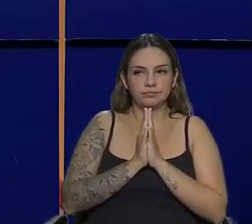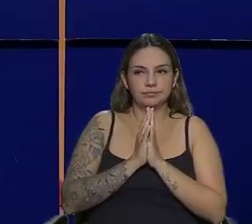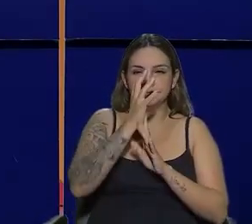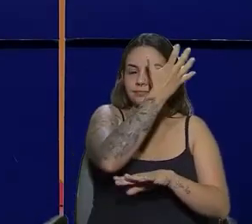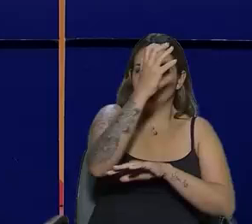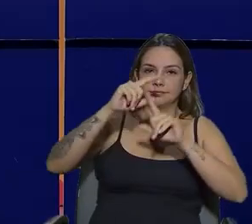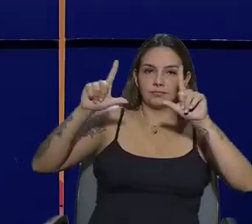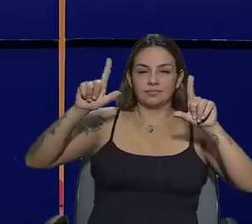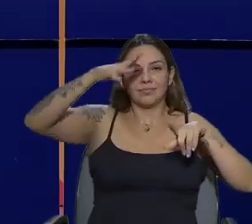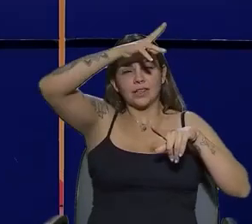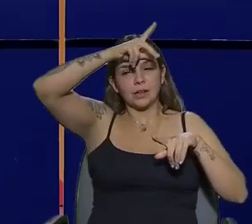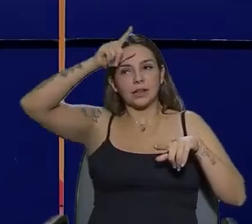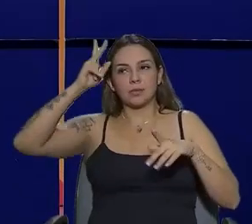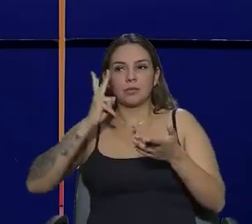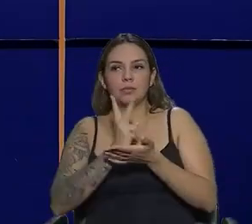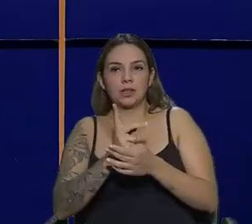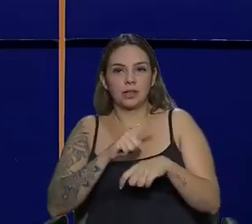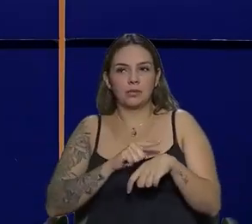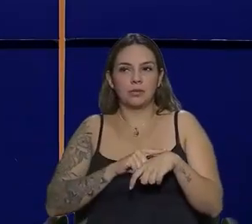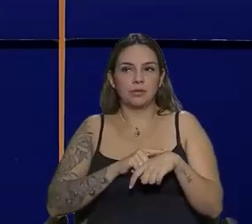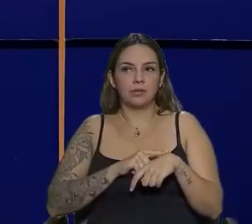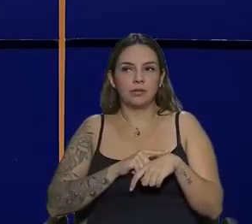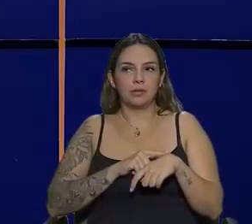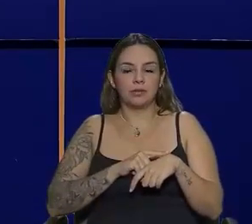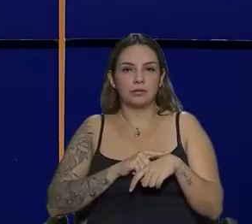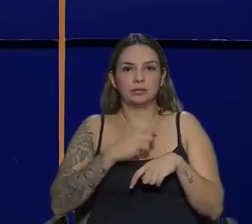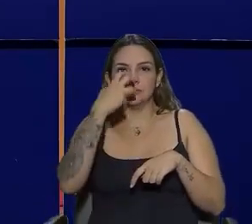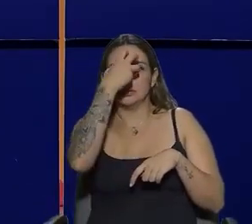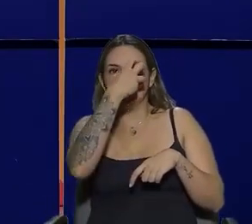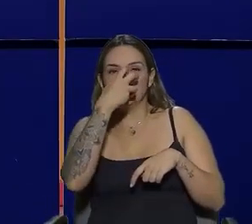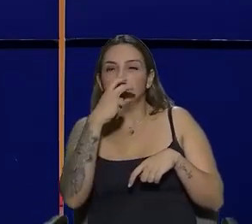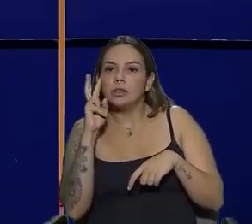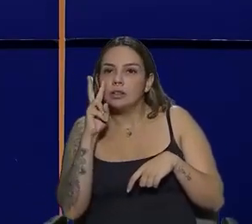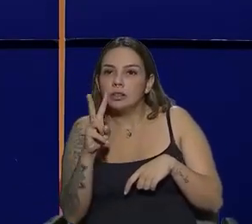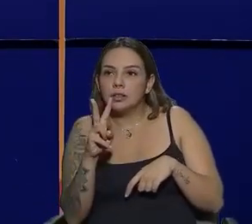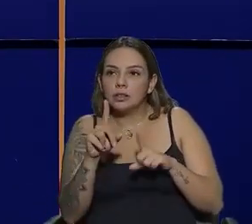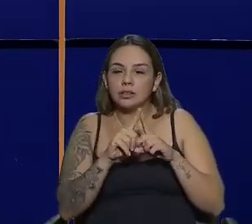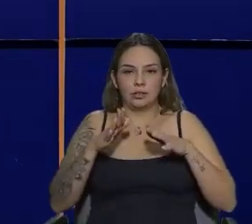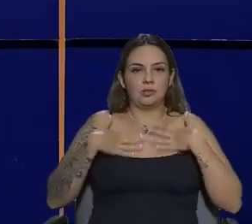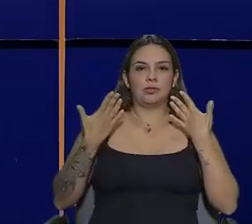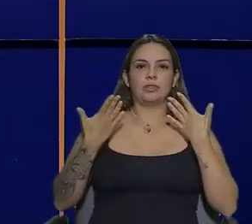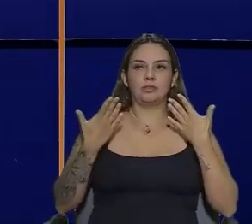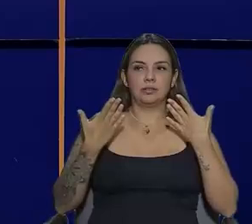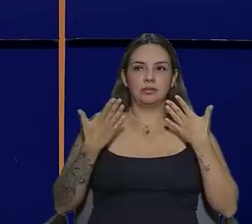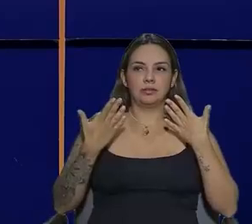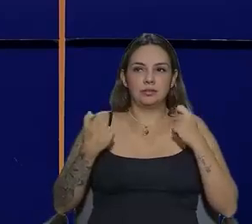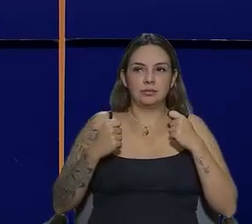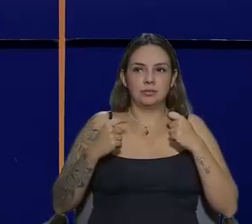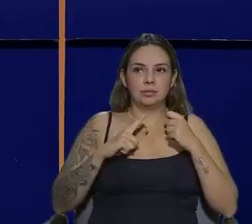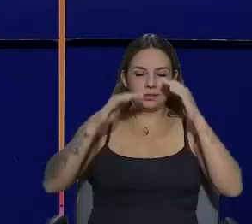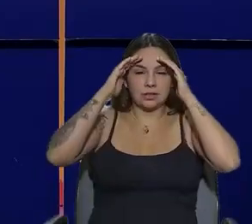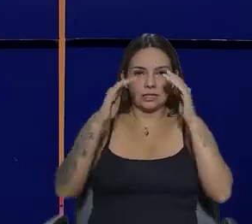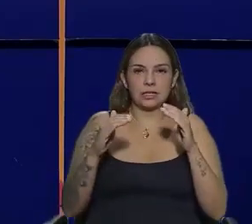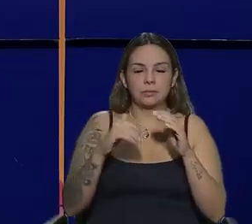a paisagem amazônica, ela é, ao mesmo tempo, hipnotizante sempre, mas ela é assustadora. A gente precisa